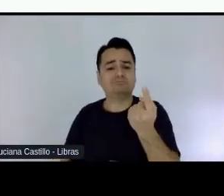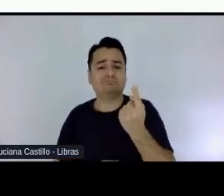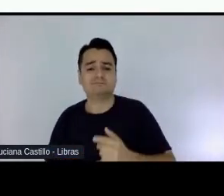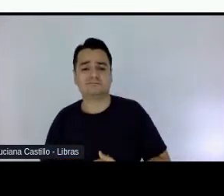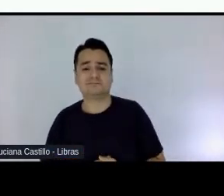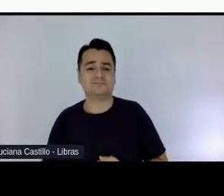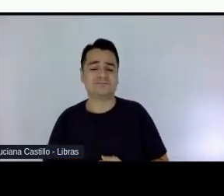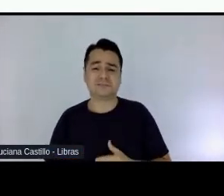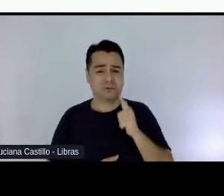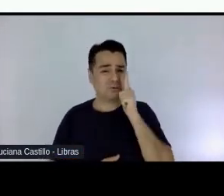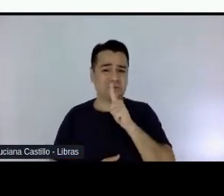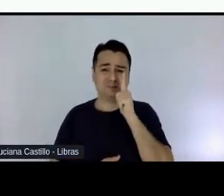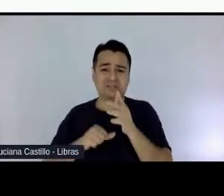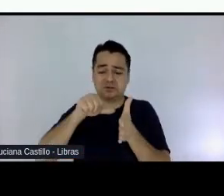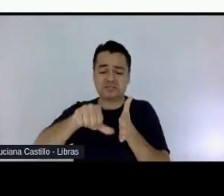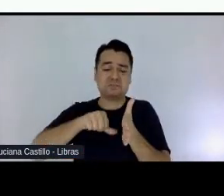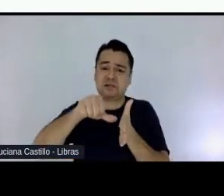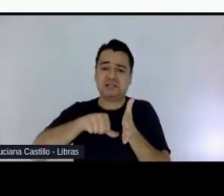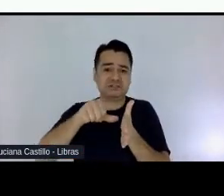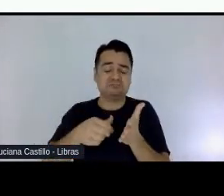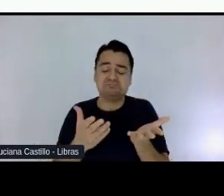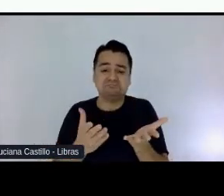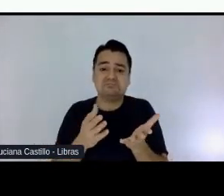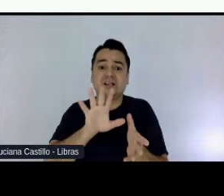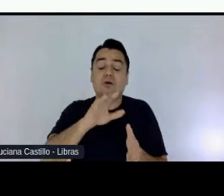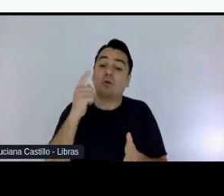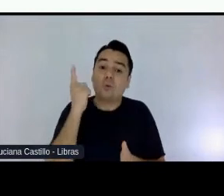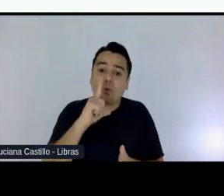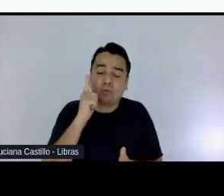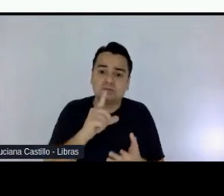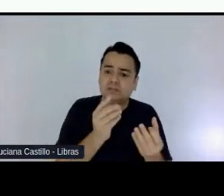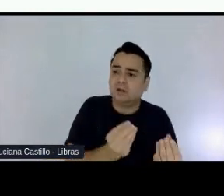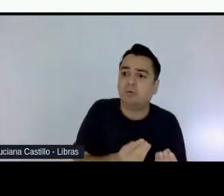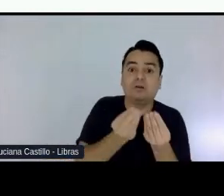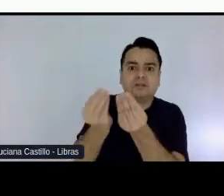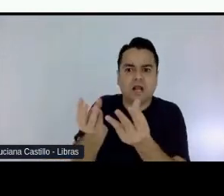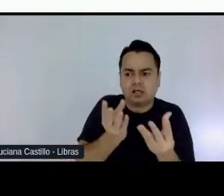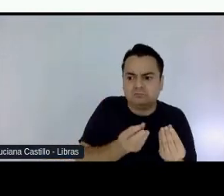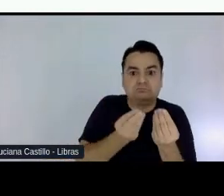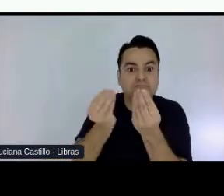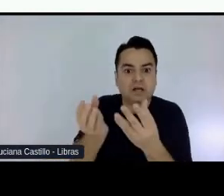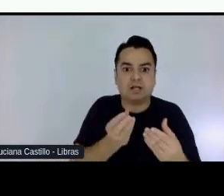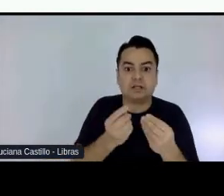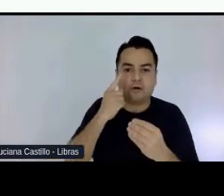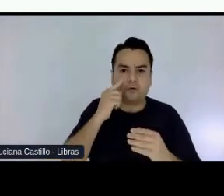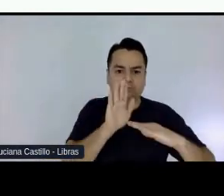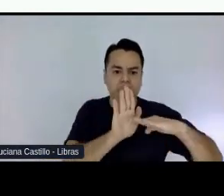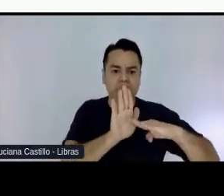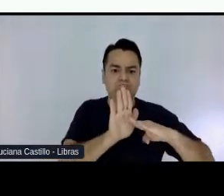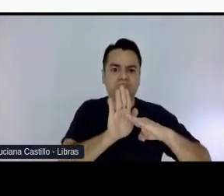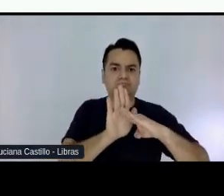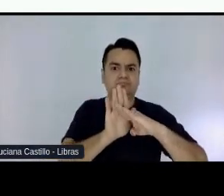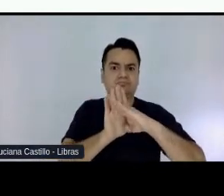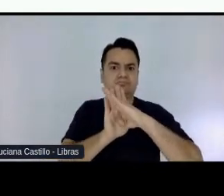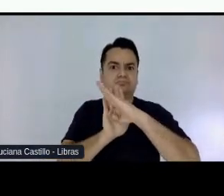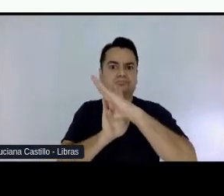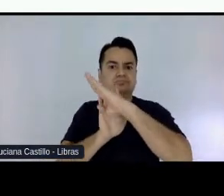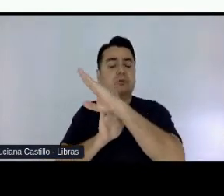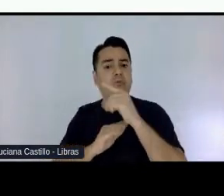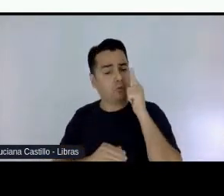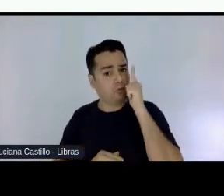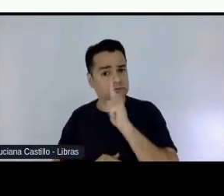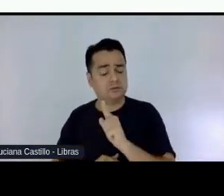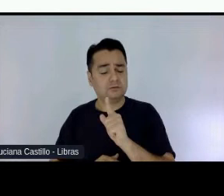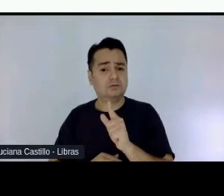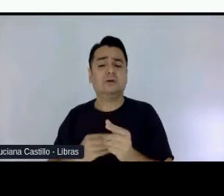ter um nível de entrega, uma cadência de entrega muito alta. Então, isso aqui são evidências também desse time. É um time